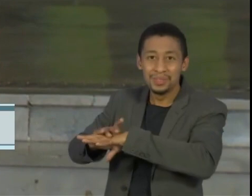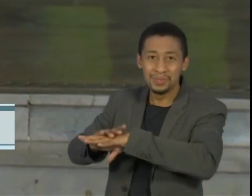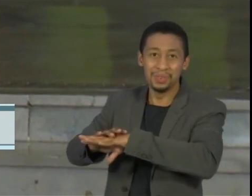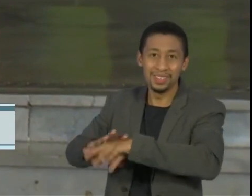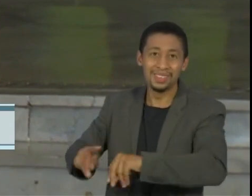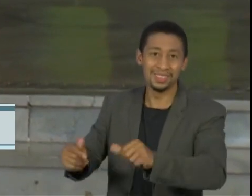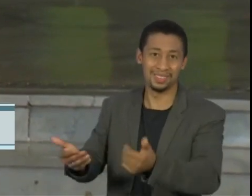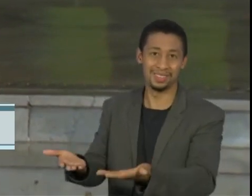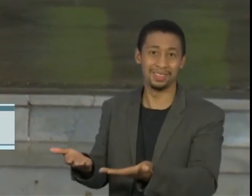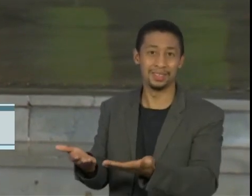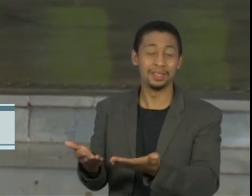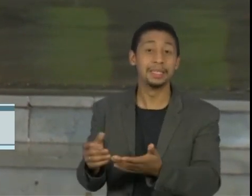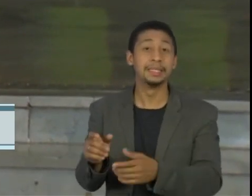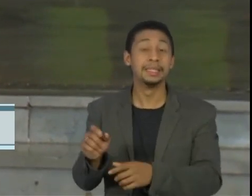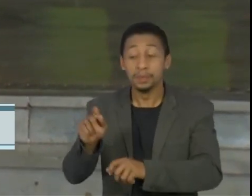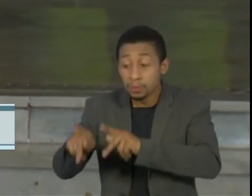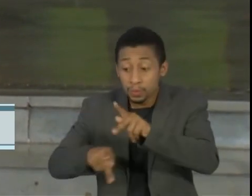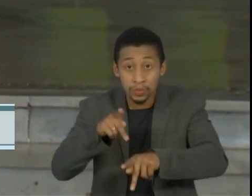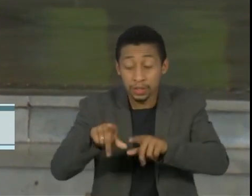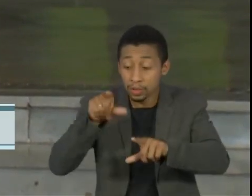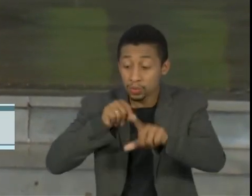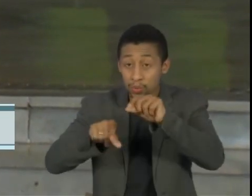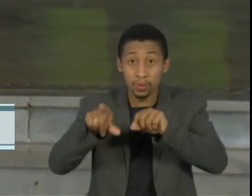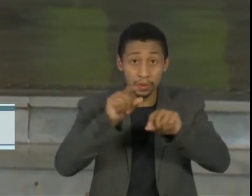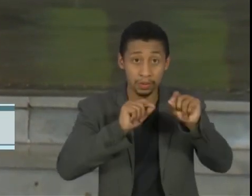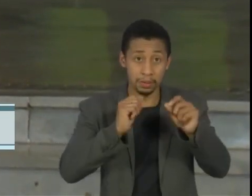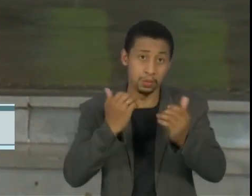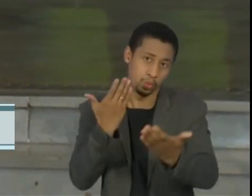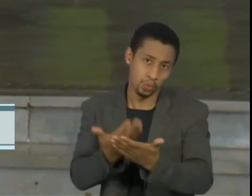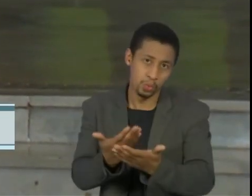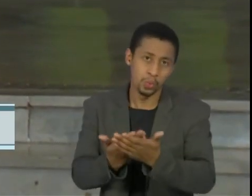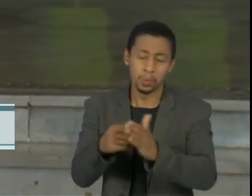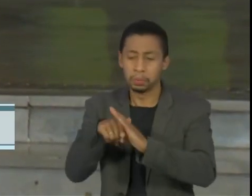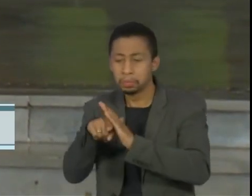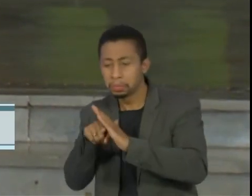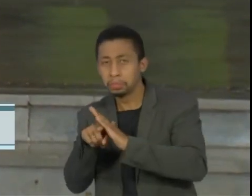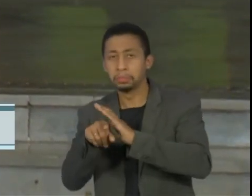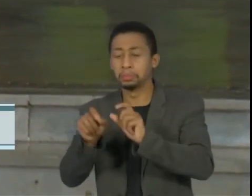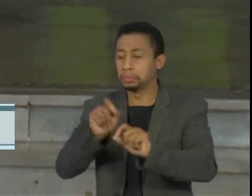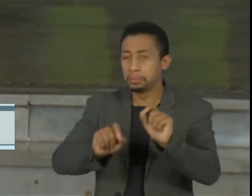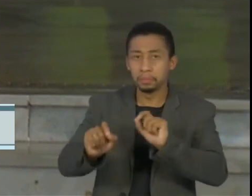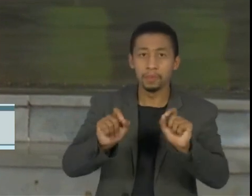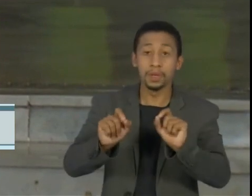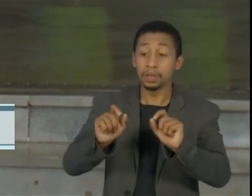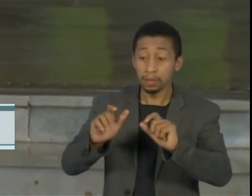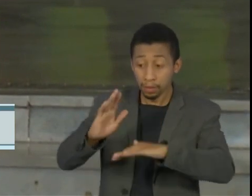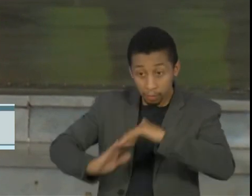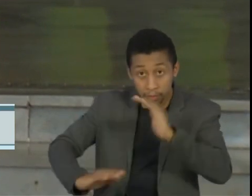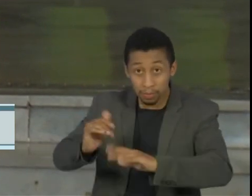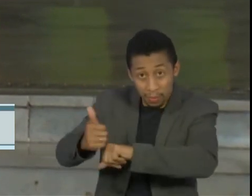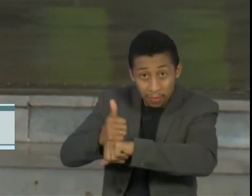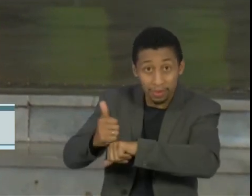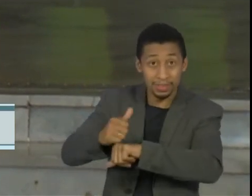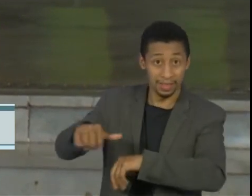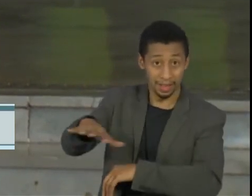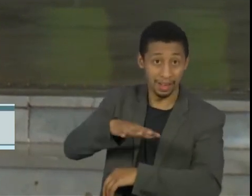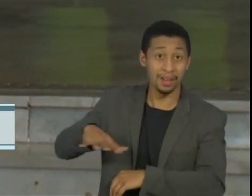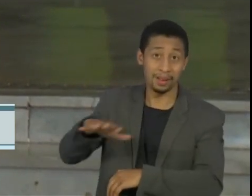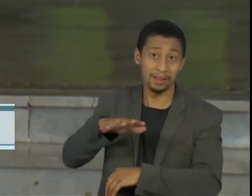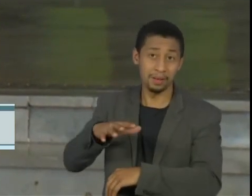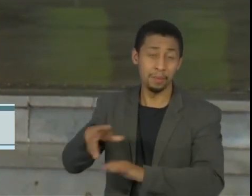clínico, ele define as suas populações de estudo, prevendo exatamente isso, os profissionais que são expostos, como no caso,